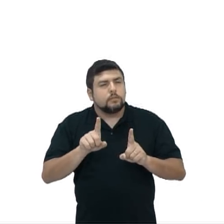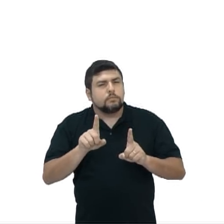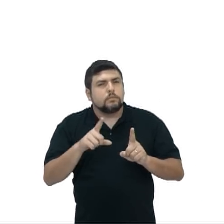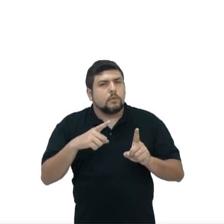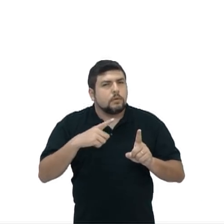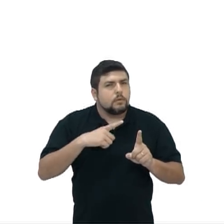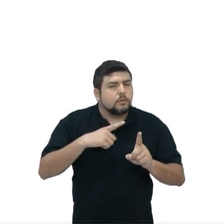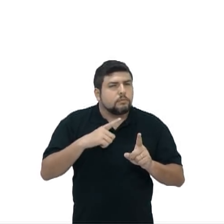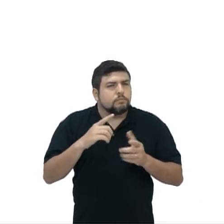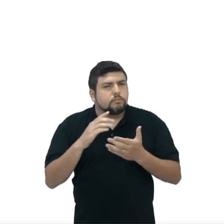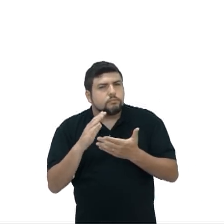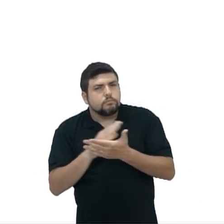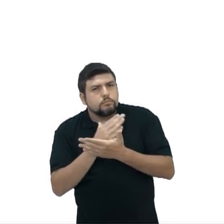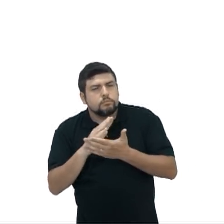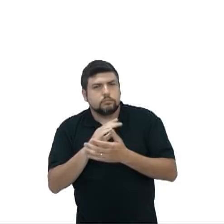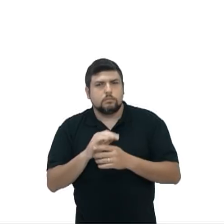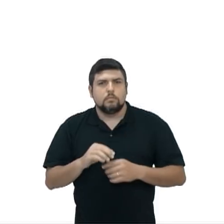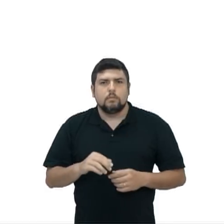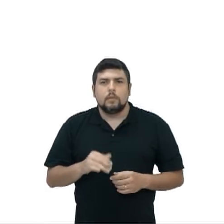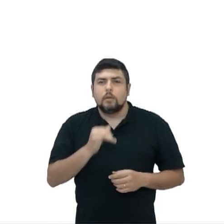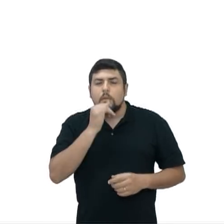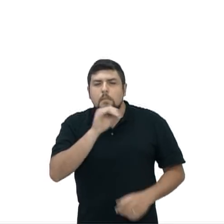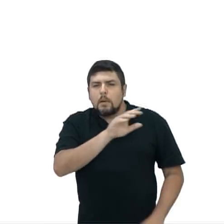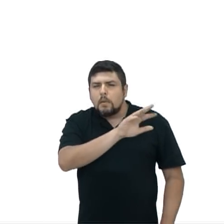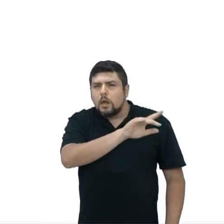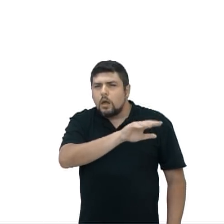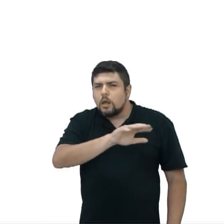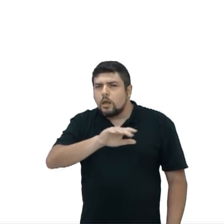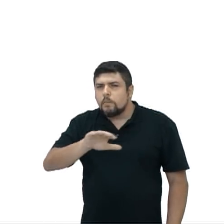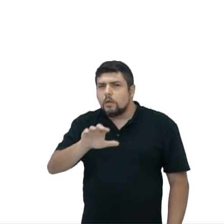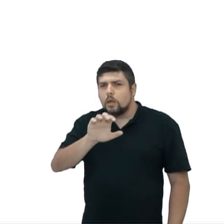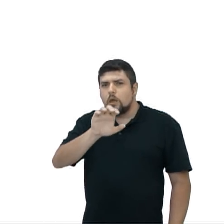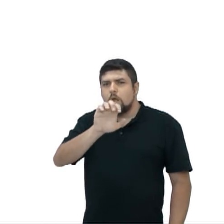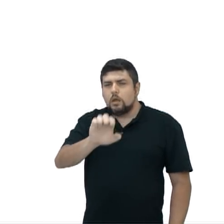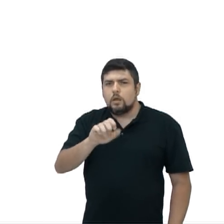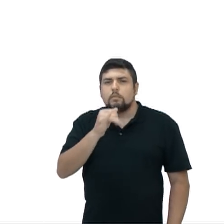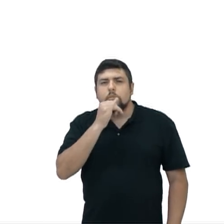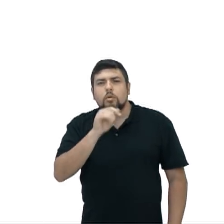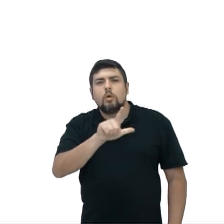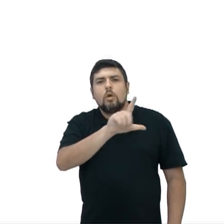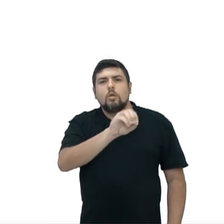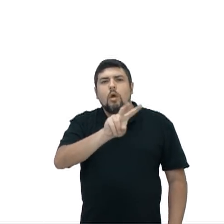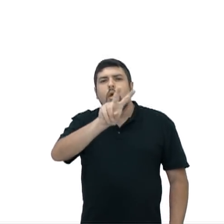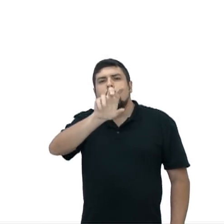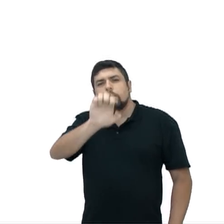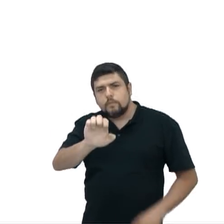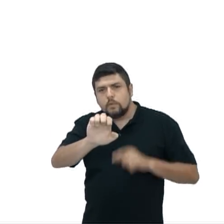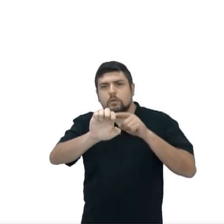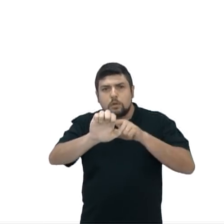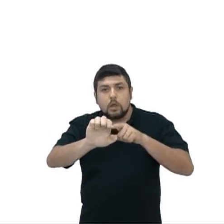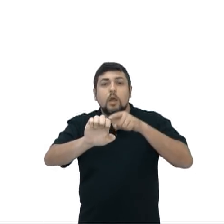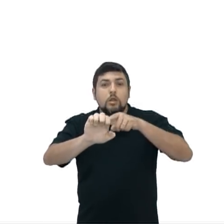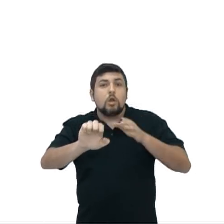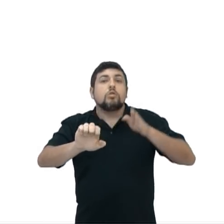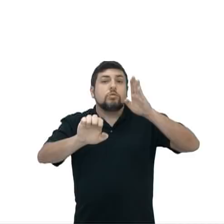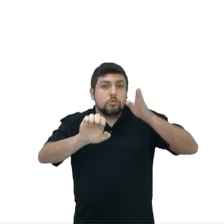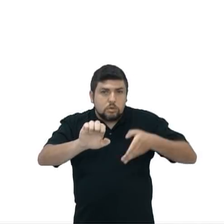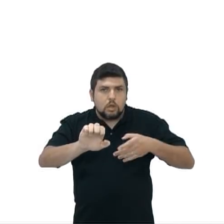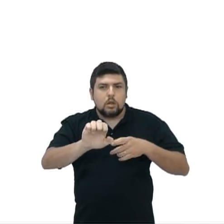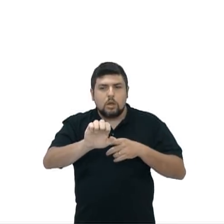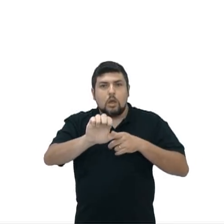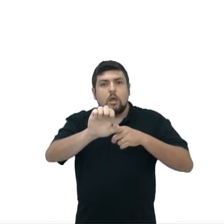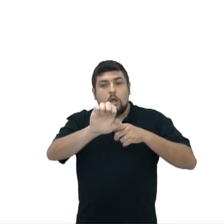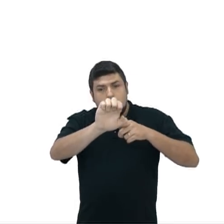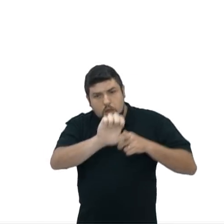regrinhas, vamos lá. Quando eu termino com e, meu verbo já tem e. Por exemplo, love, dance, ele já tem e. O que eu vou fazer? Vou colocar mais